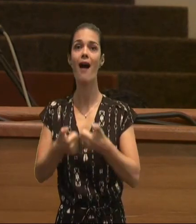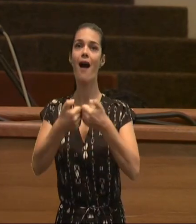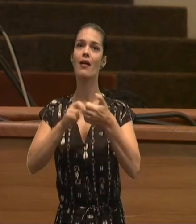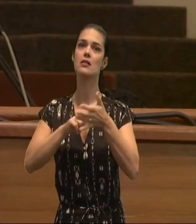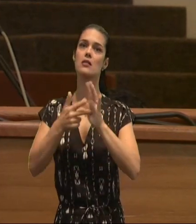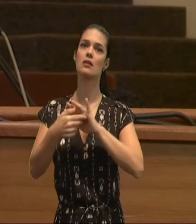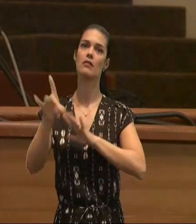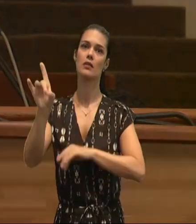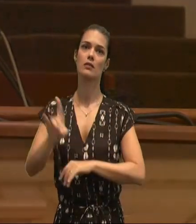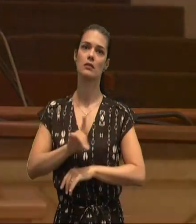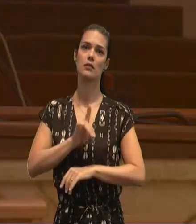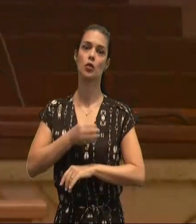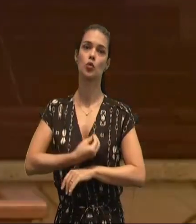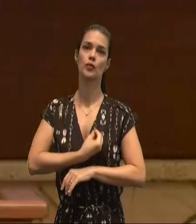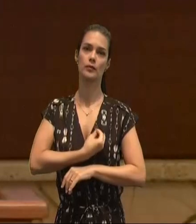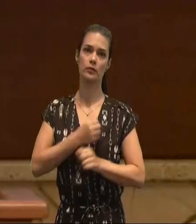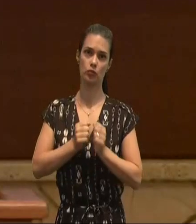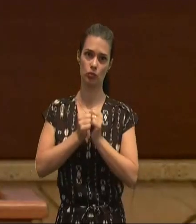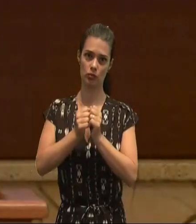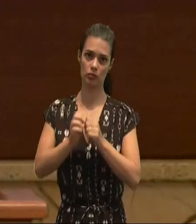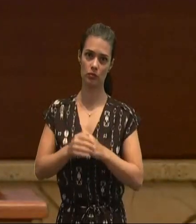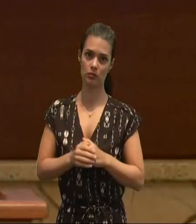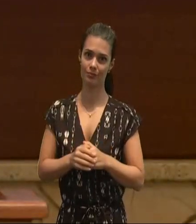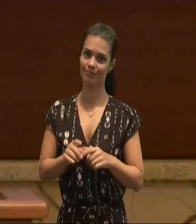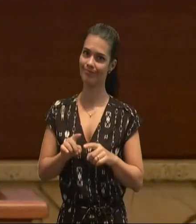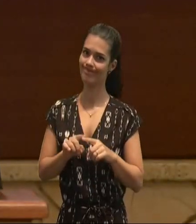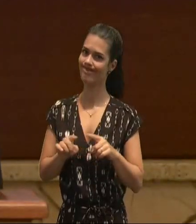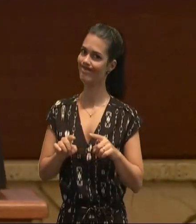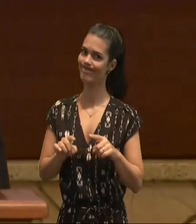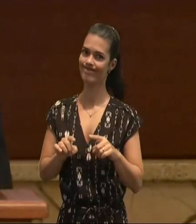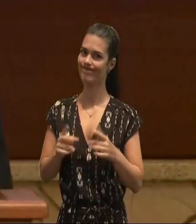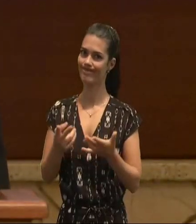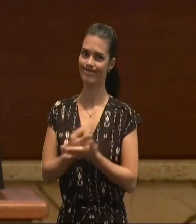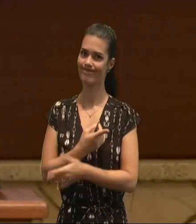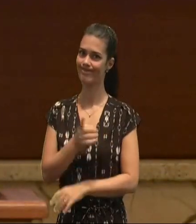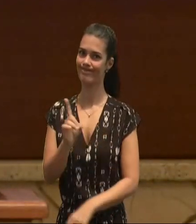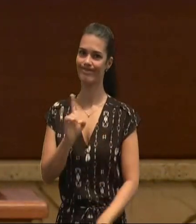Deus. Só que isto não acontece na casa de Abinadab.